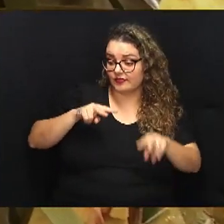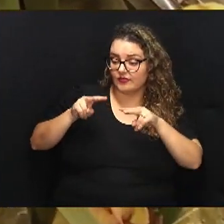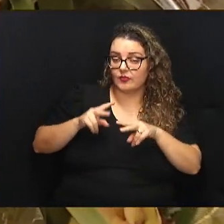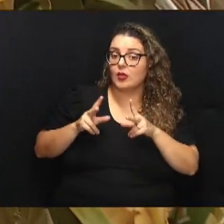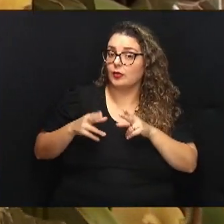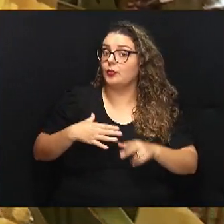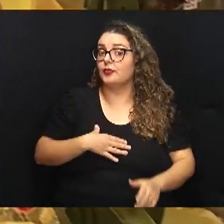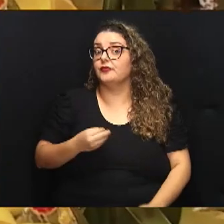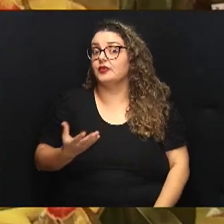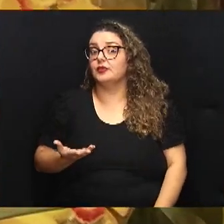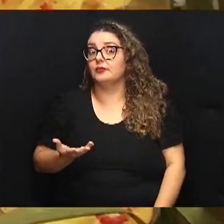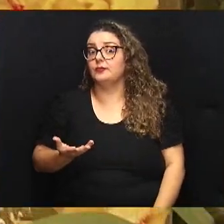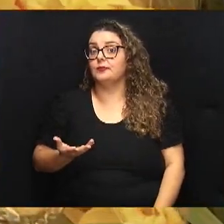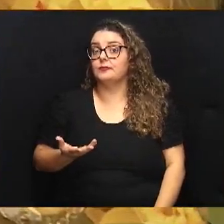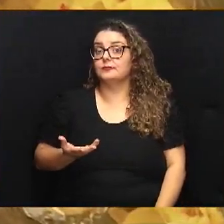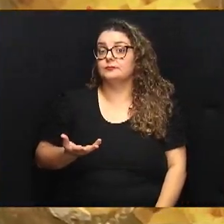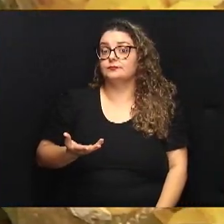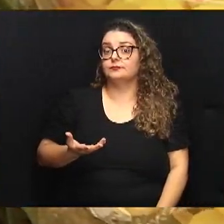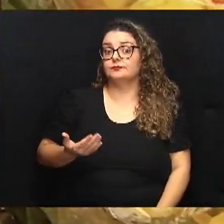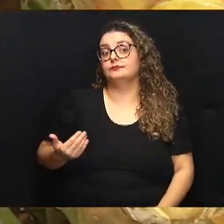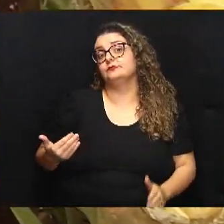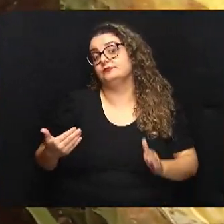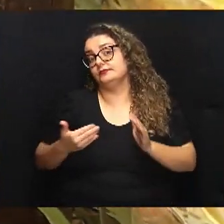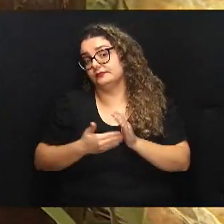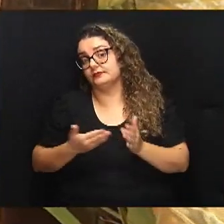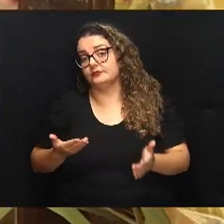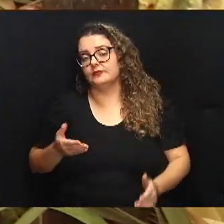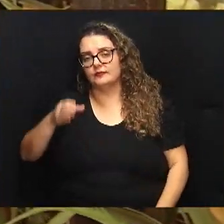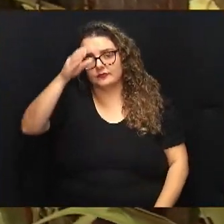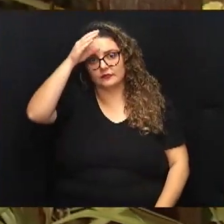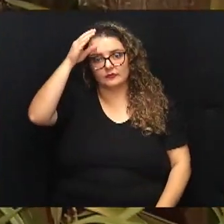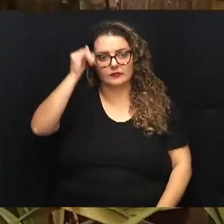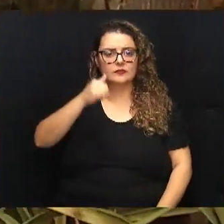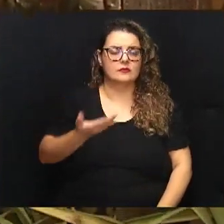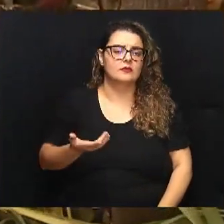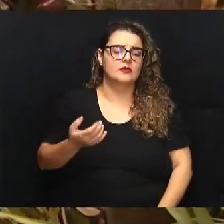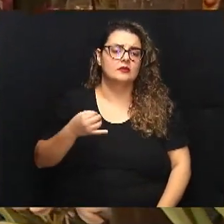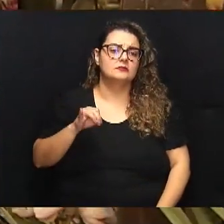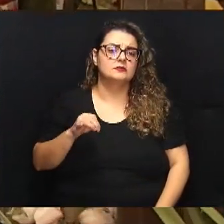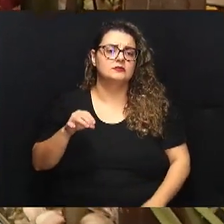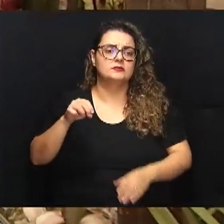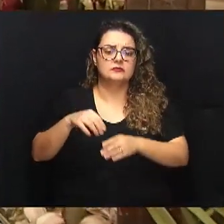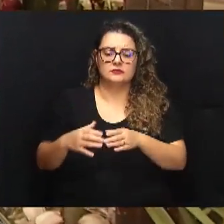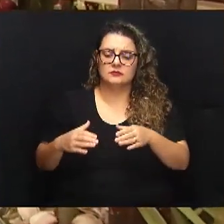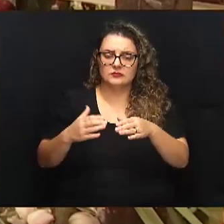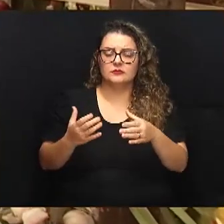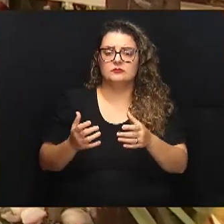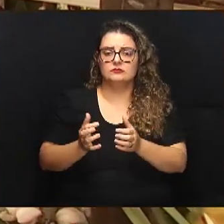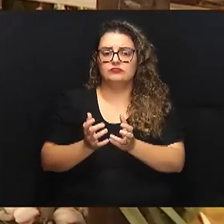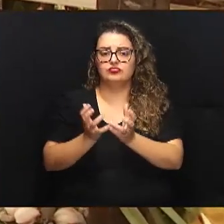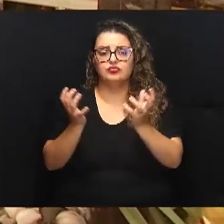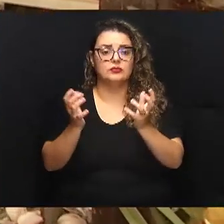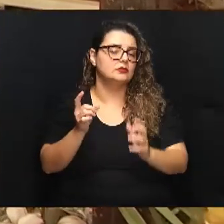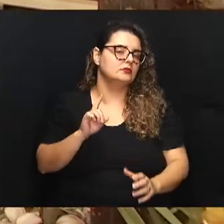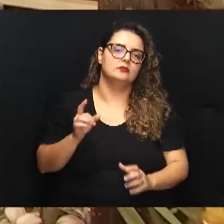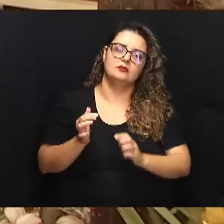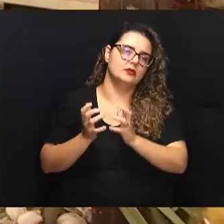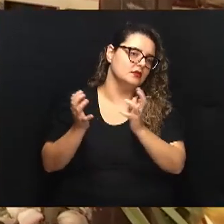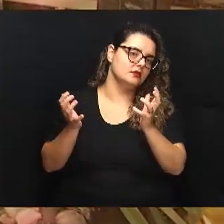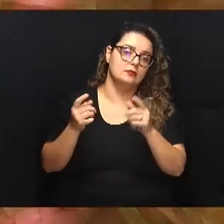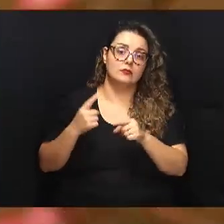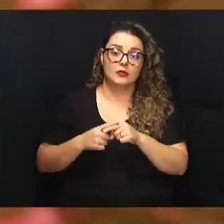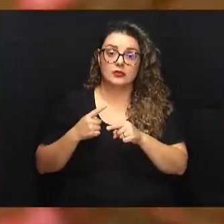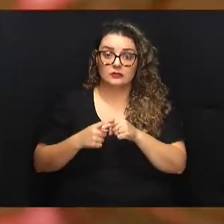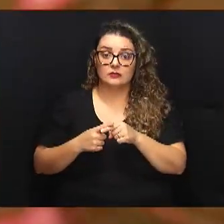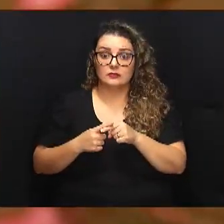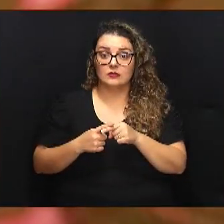filho. Até mesmo algumas clientes falam assim, mas se eu colocar essa planta no vaso, ela vai crescer muito? Não vai crescer, por causa que